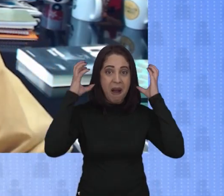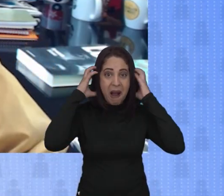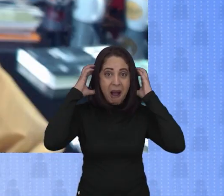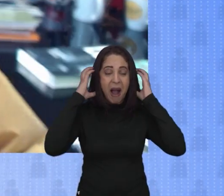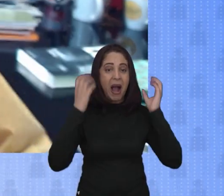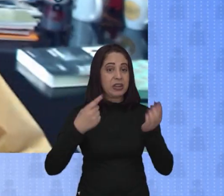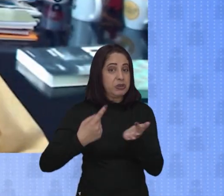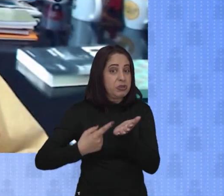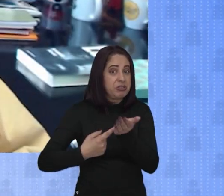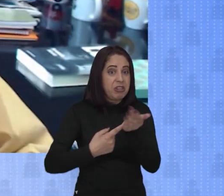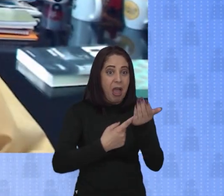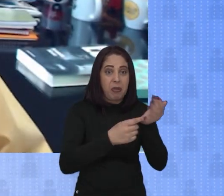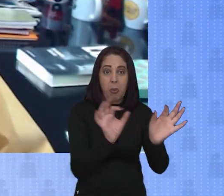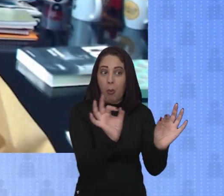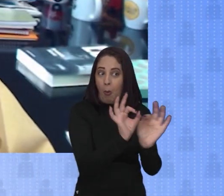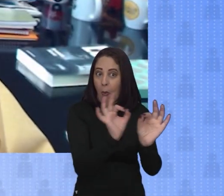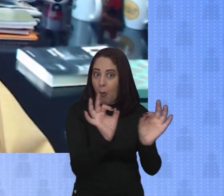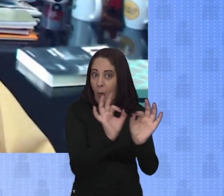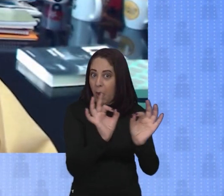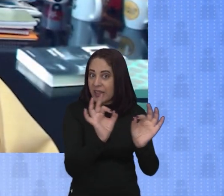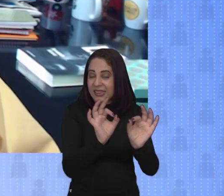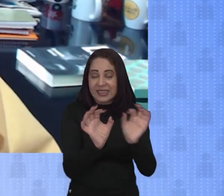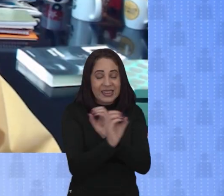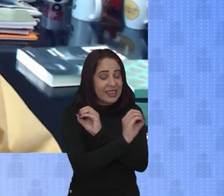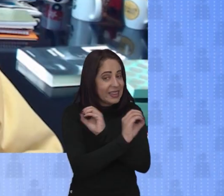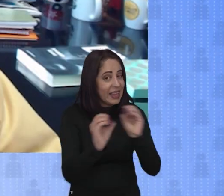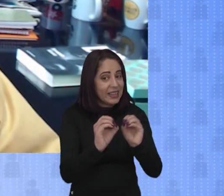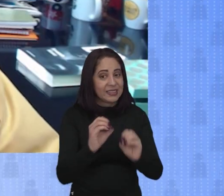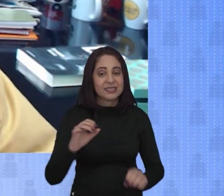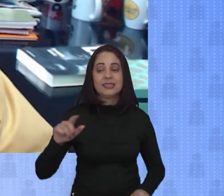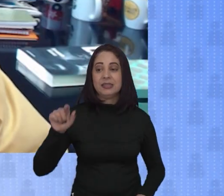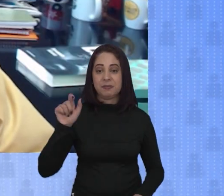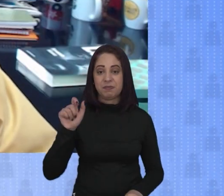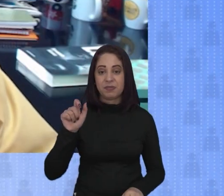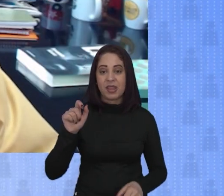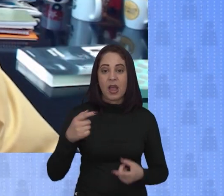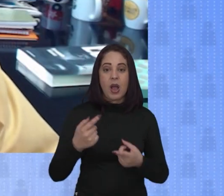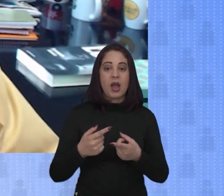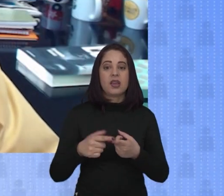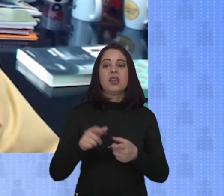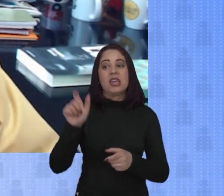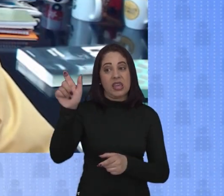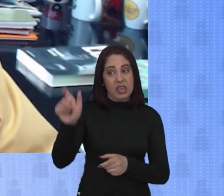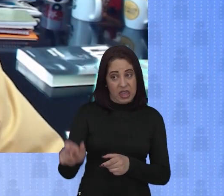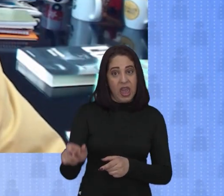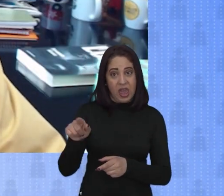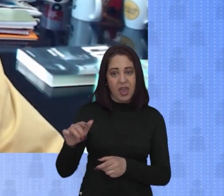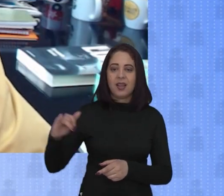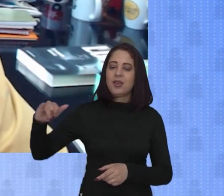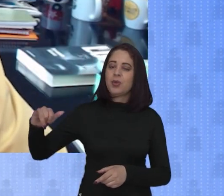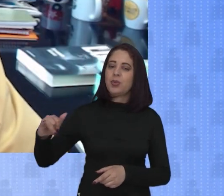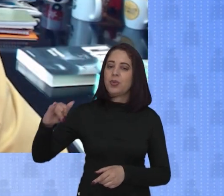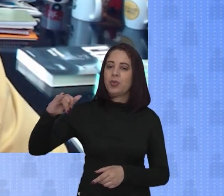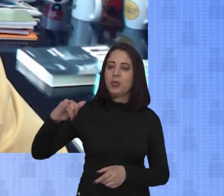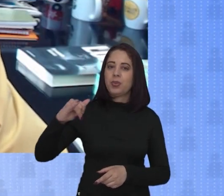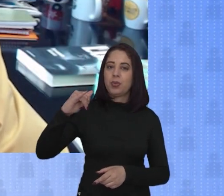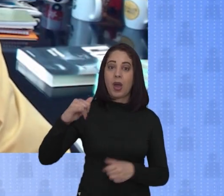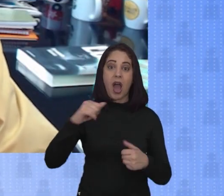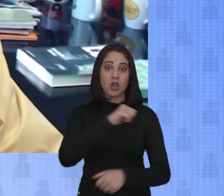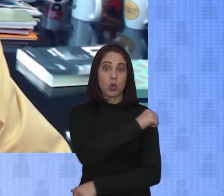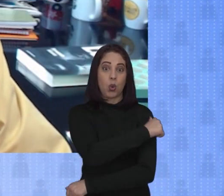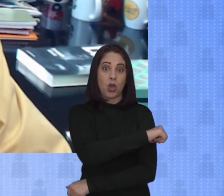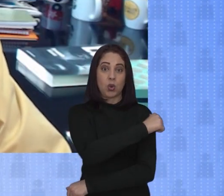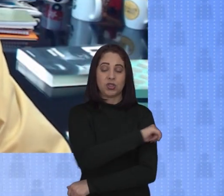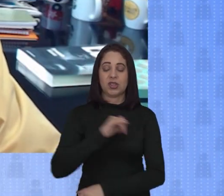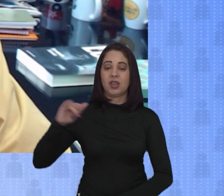rádio, nenhum equipamento meteorológico que o orientasse. Ele sai do Rio de